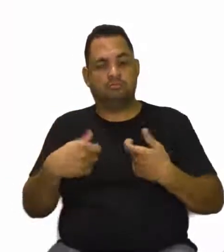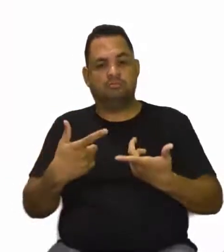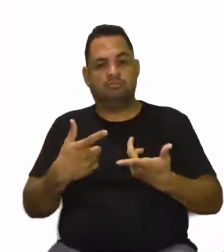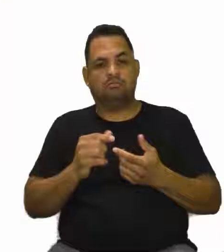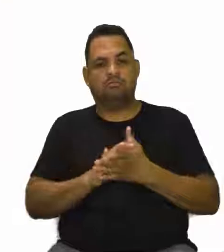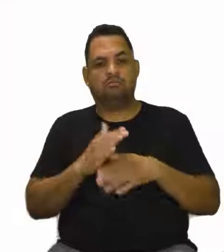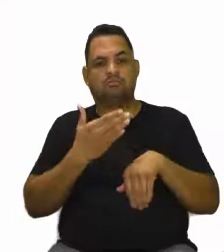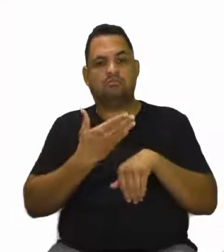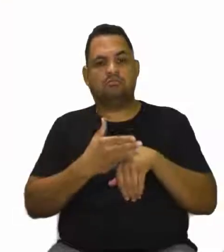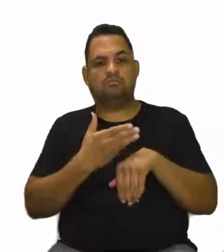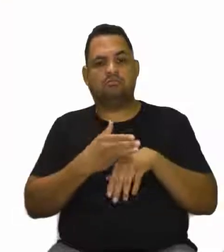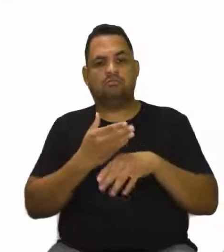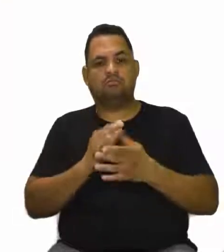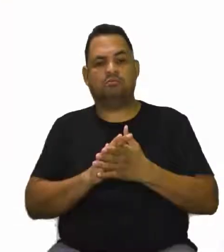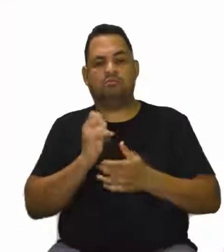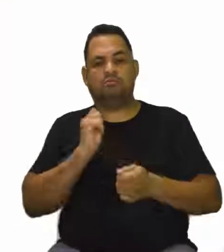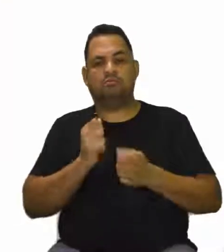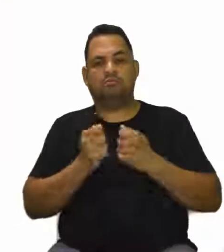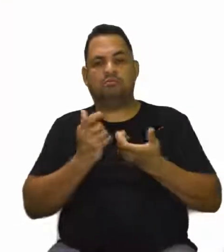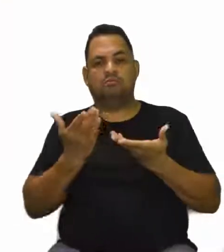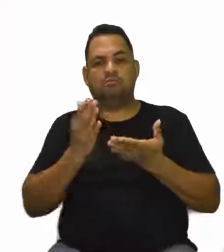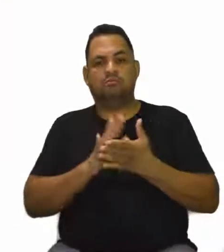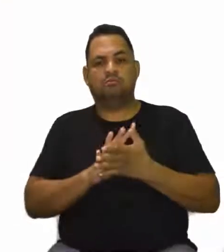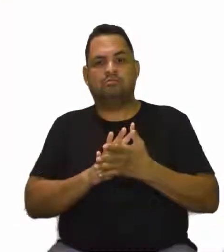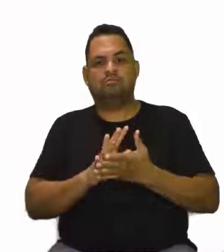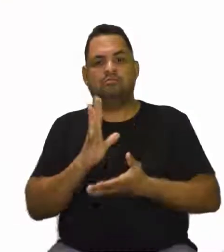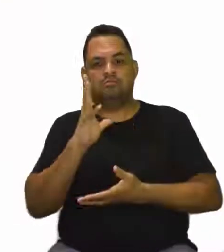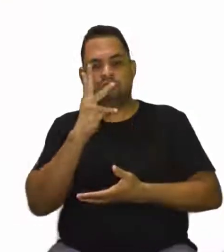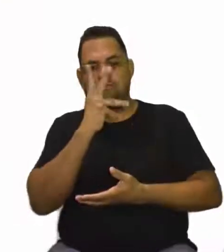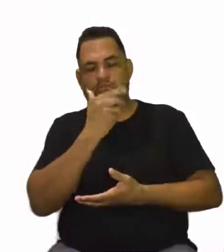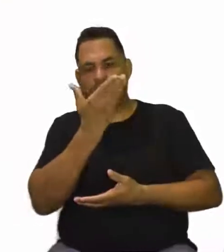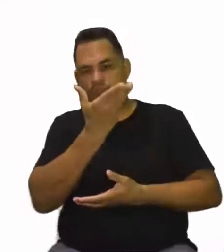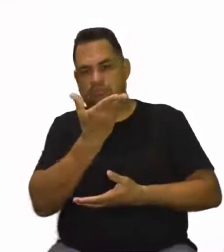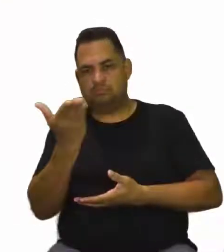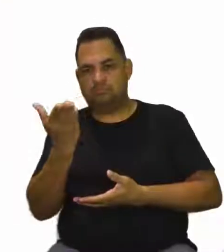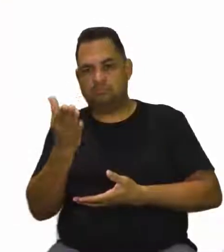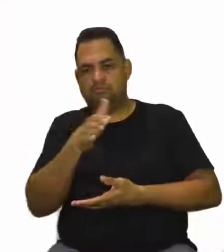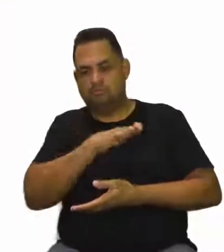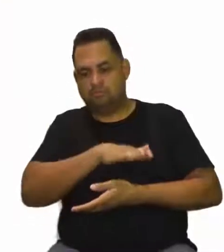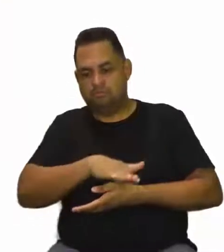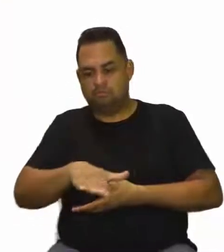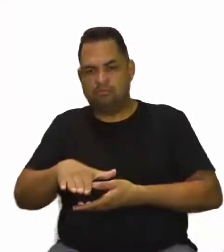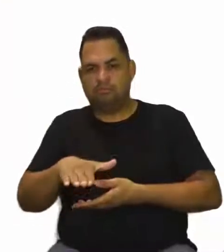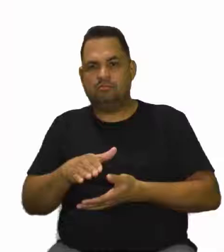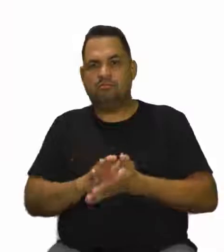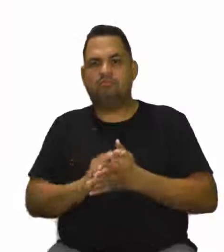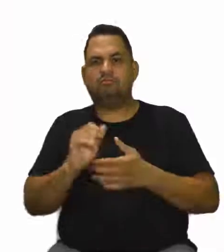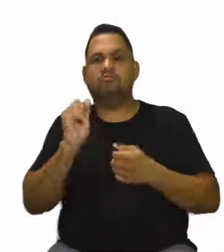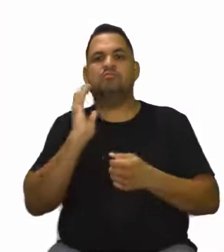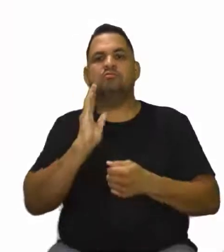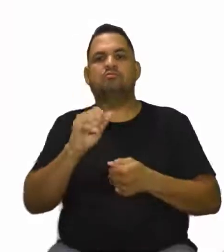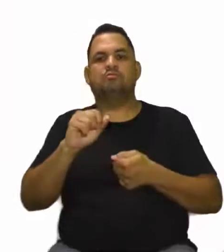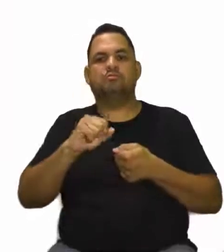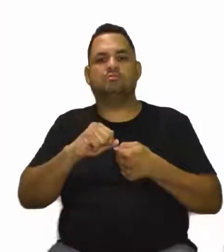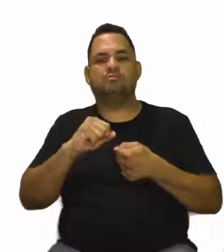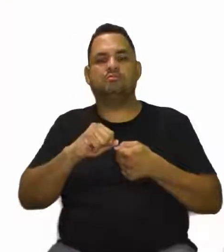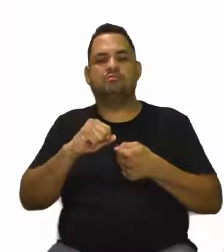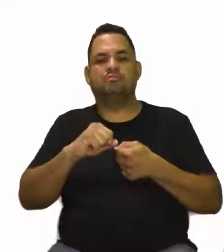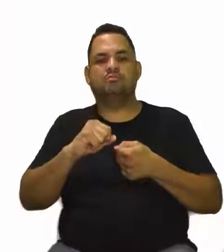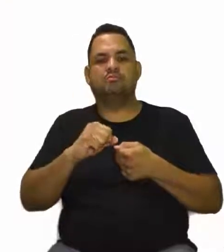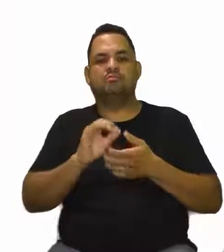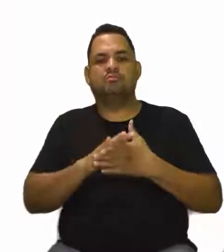fazer treinamento funcional. Olha que lindo essas crianças aqui, pequenininhas e já fazendo